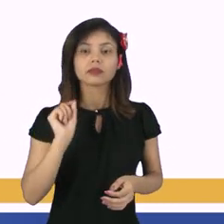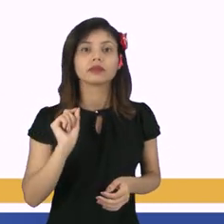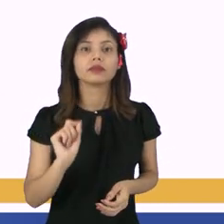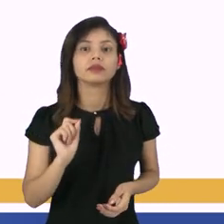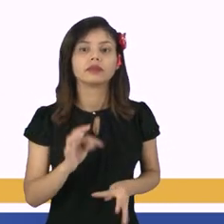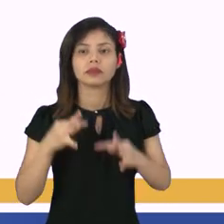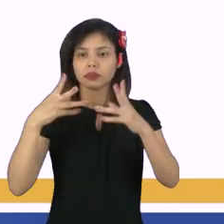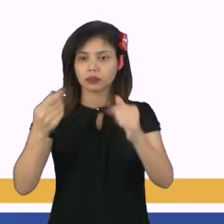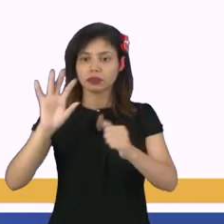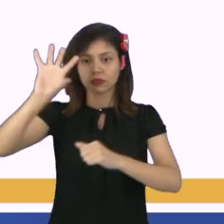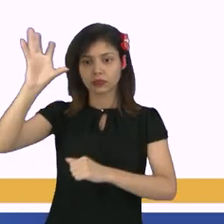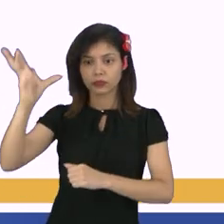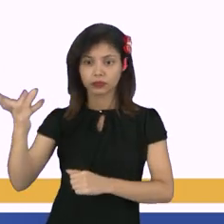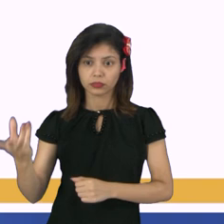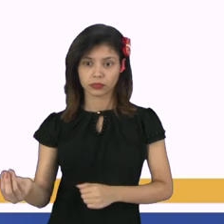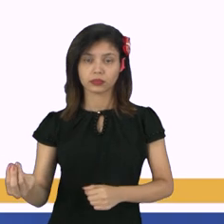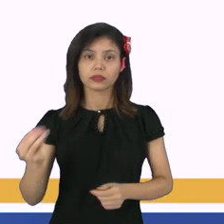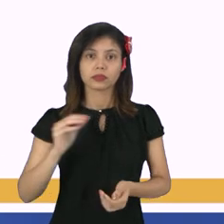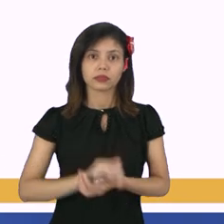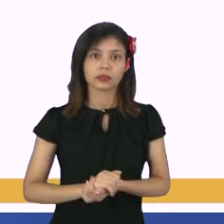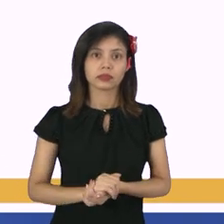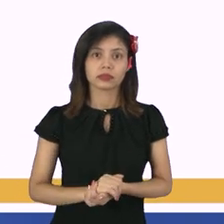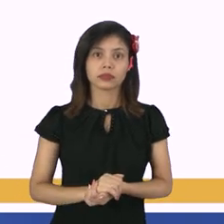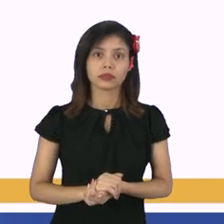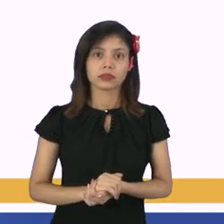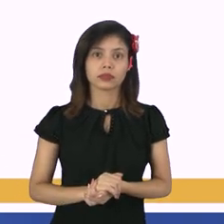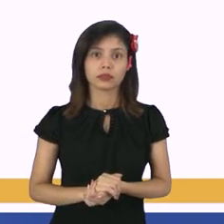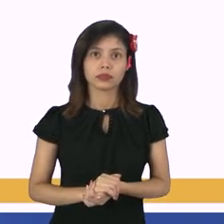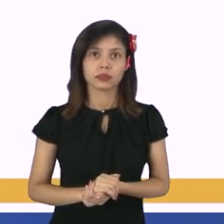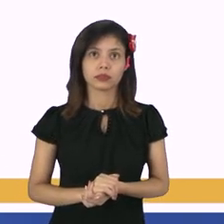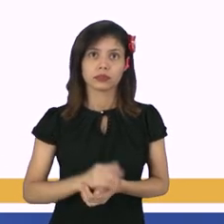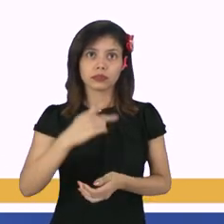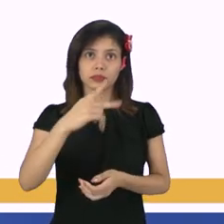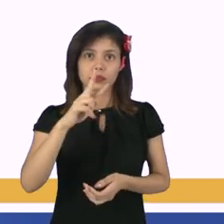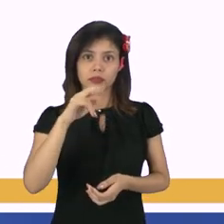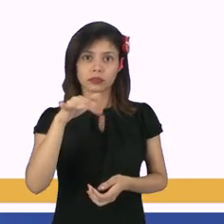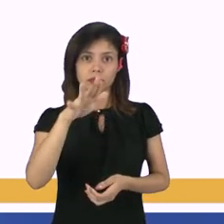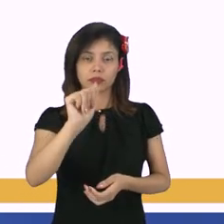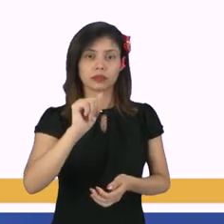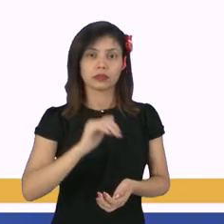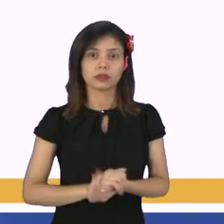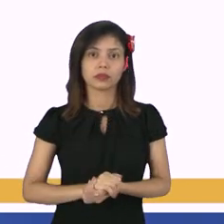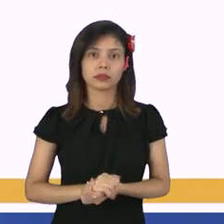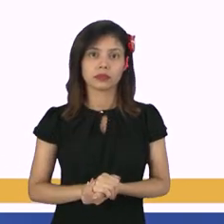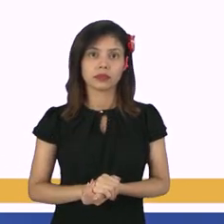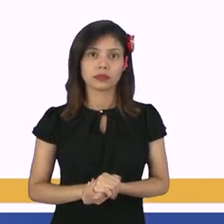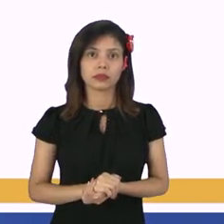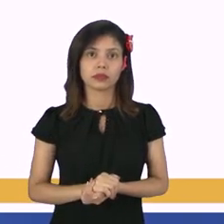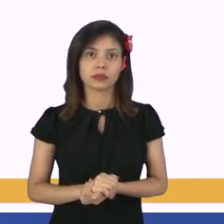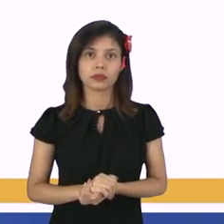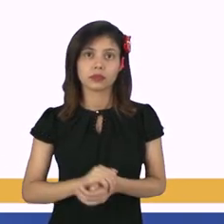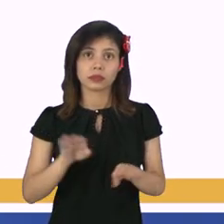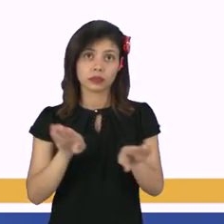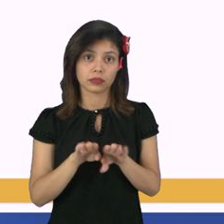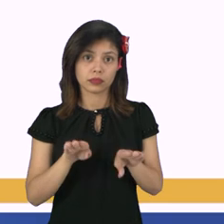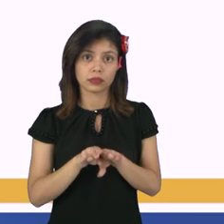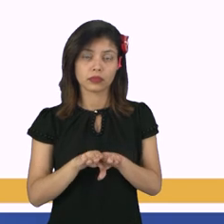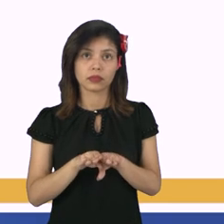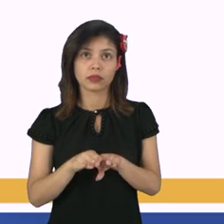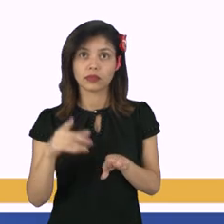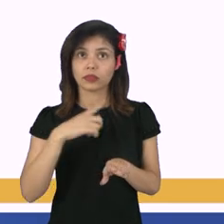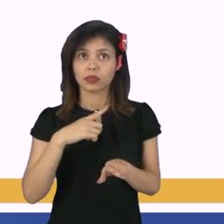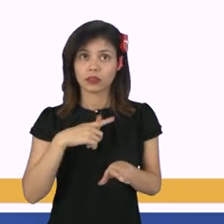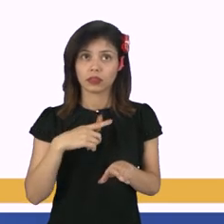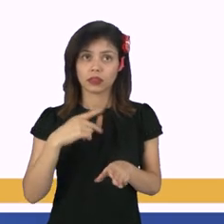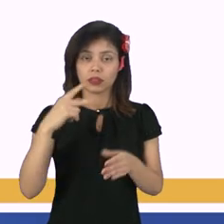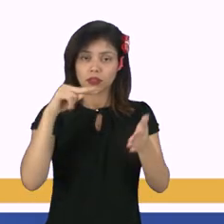todos cilindro é um prisma não se ainda não o cilindro não é um prisma porque ele possui essas bases circulares e